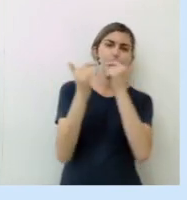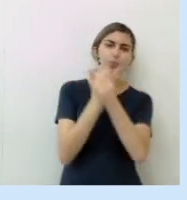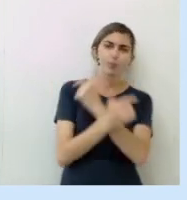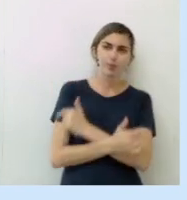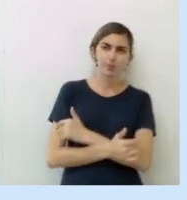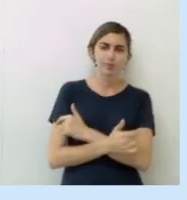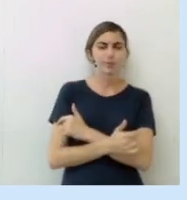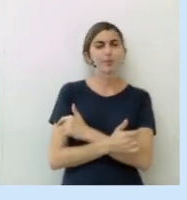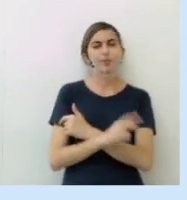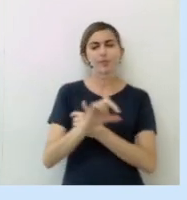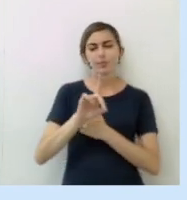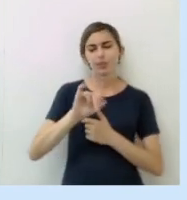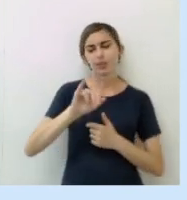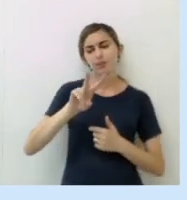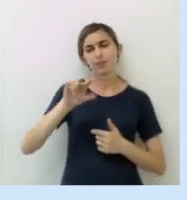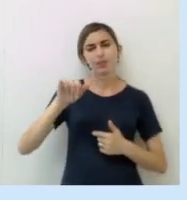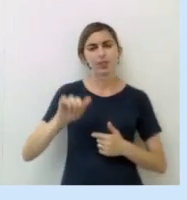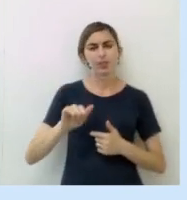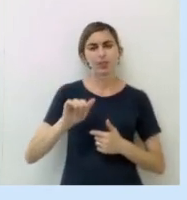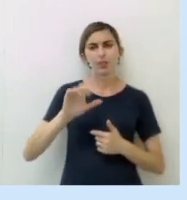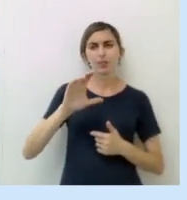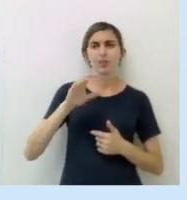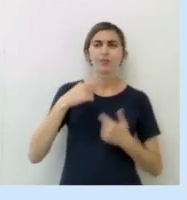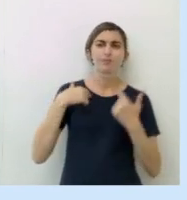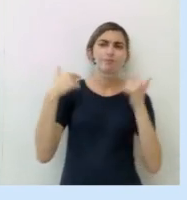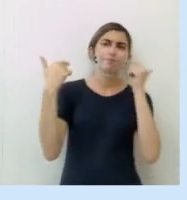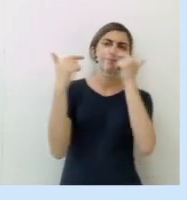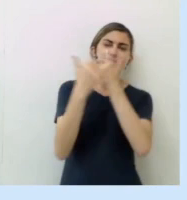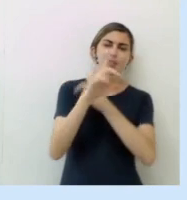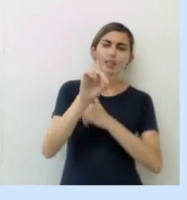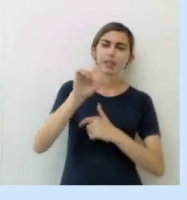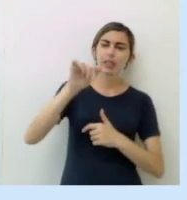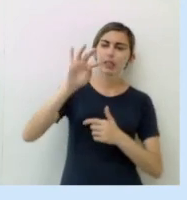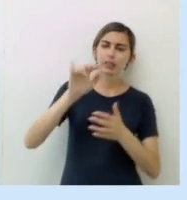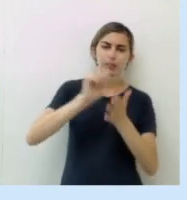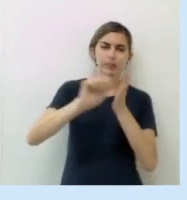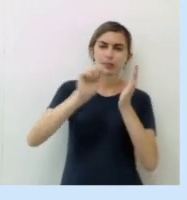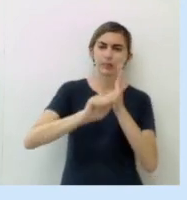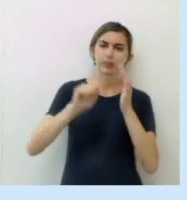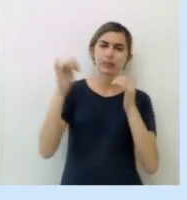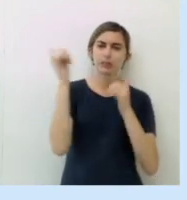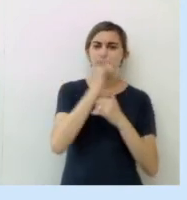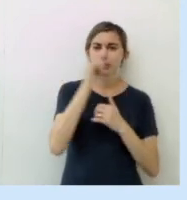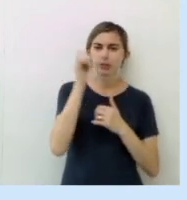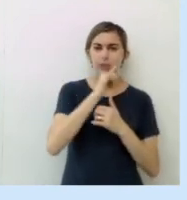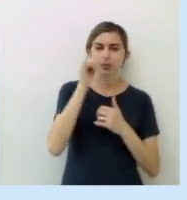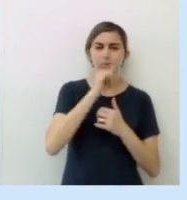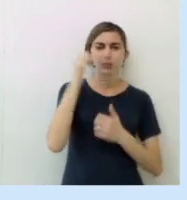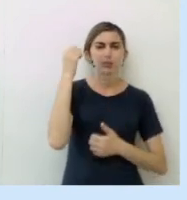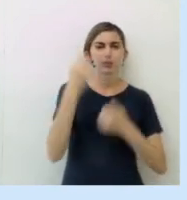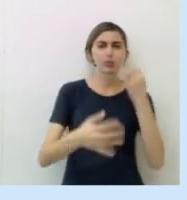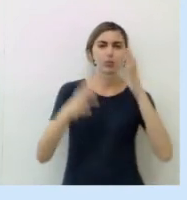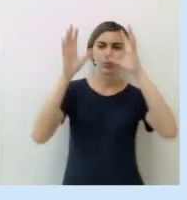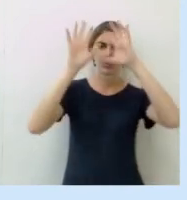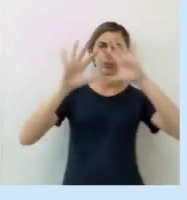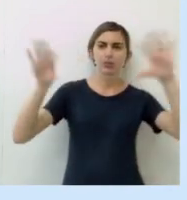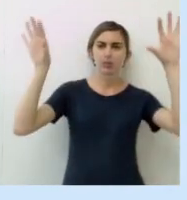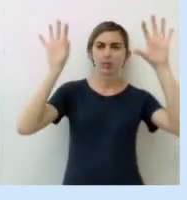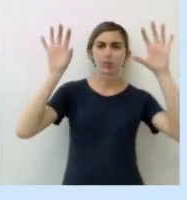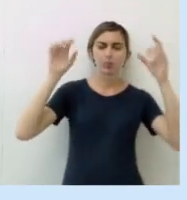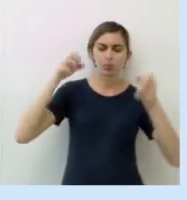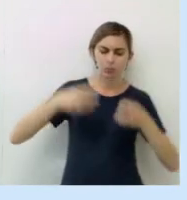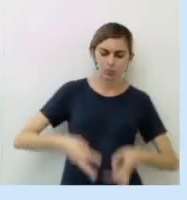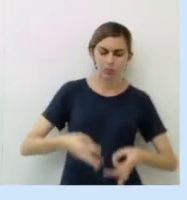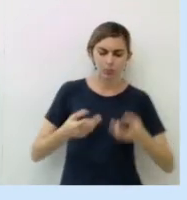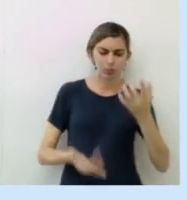Essa Divina Comédia é escrita por Dante de Alighieri, é uma obra italiana, que ela vai mexer sobre o céu, o